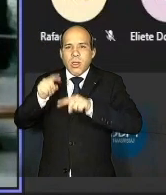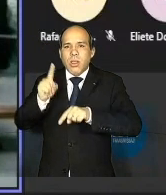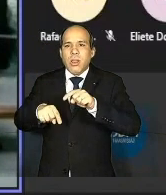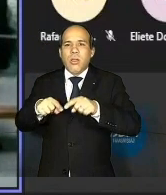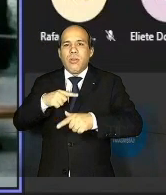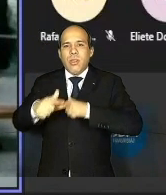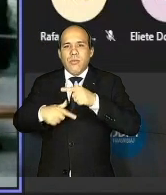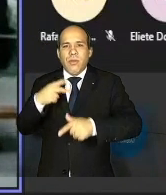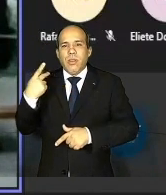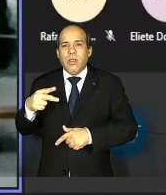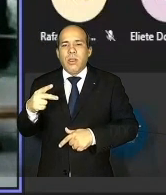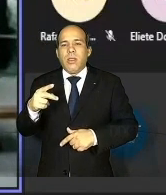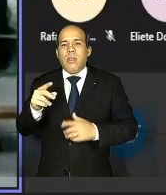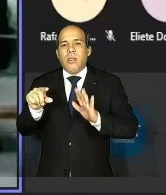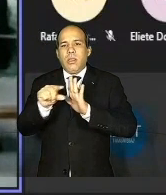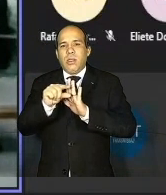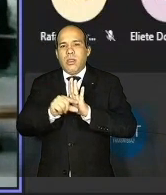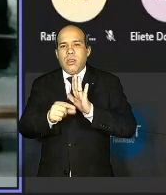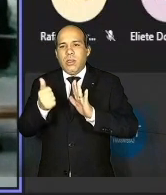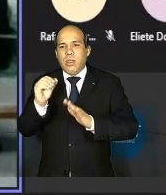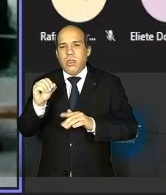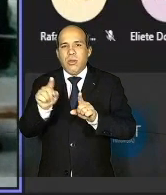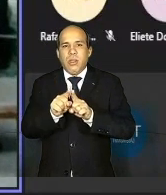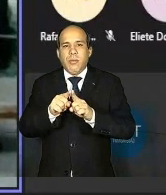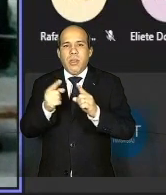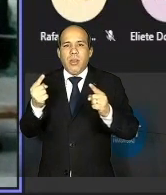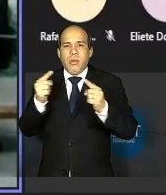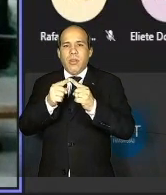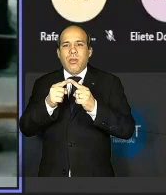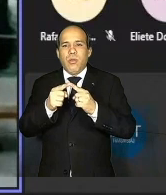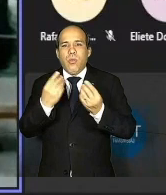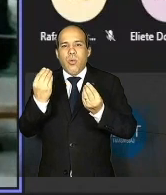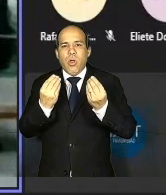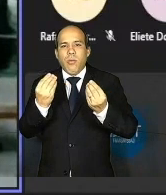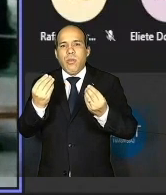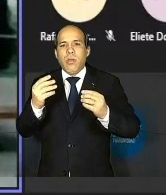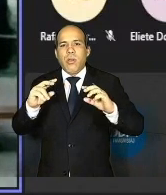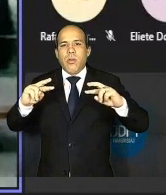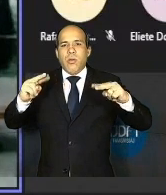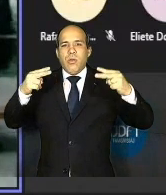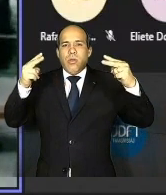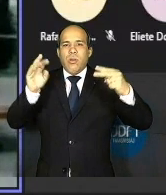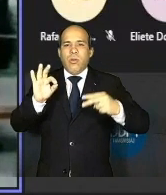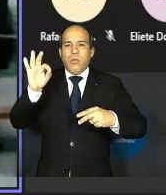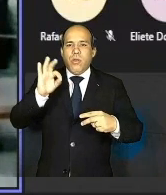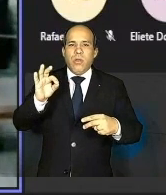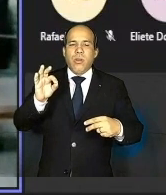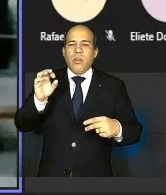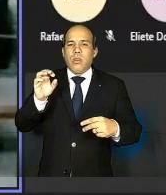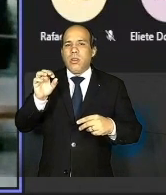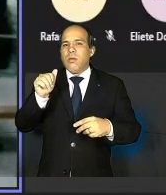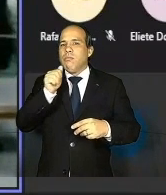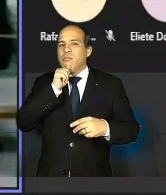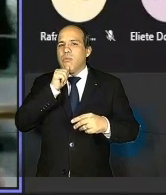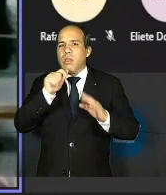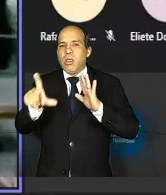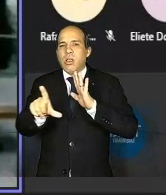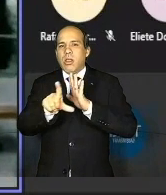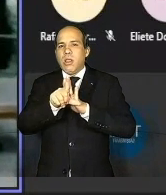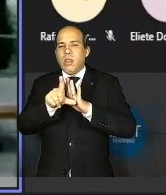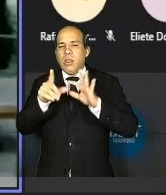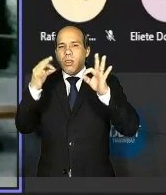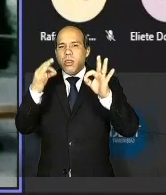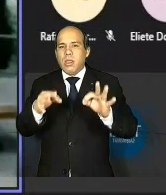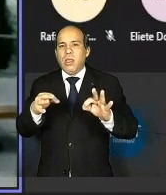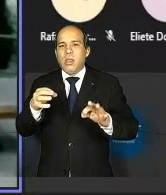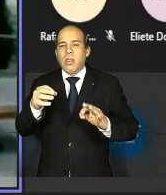indevida do preço de produtos ou serviços, inciso 10º, e aplicação de fórmula ou índice de reajuste diverso do legal,